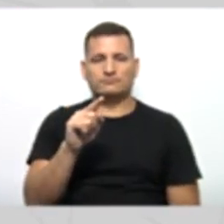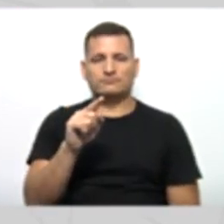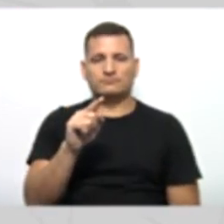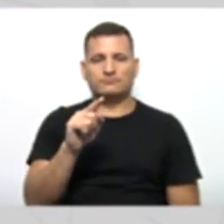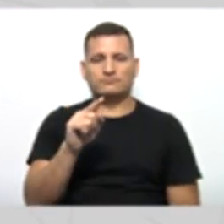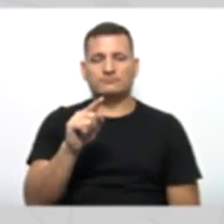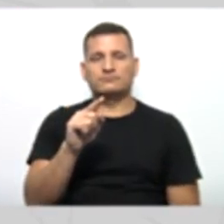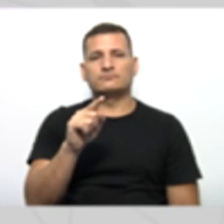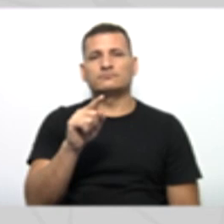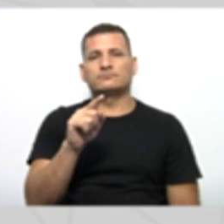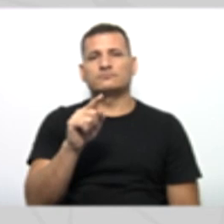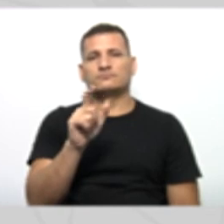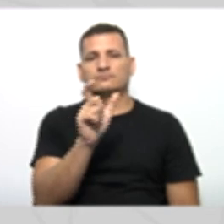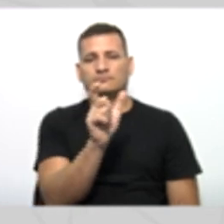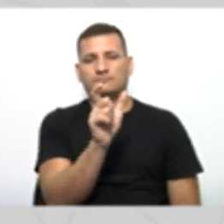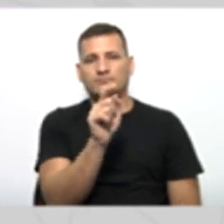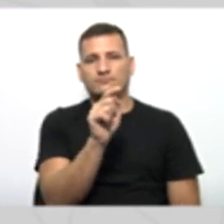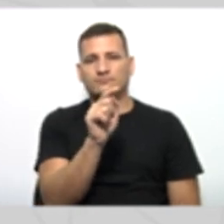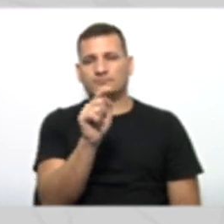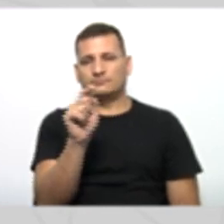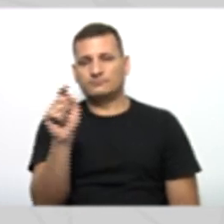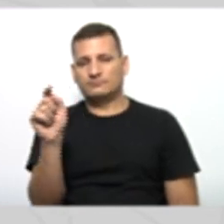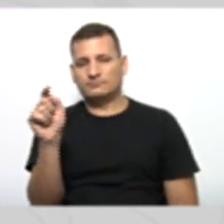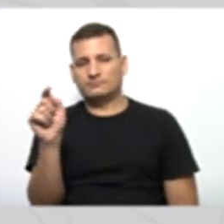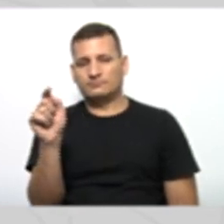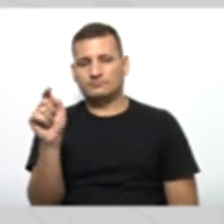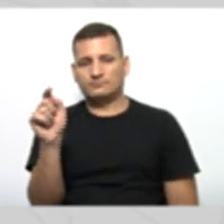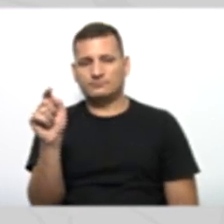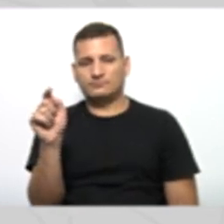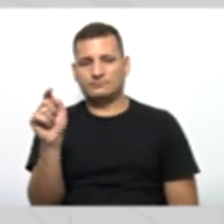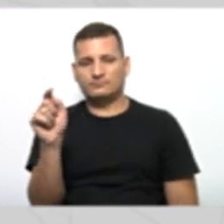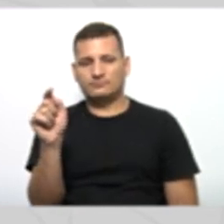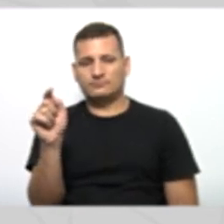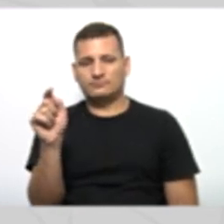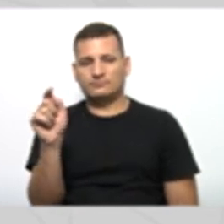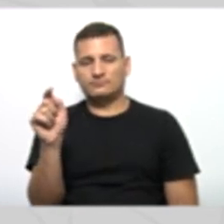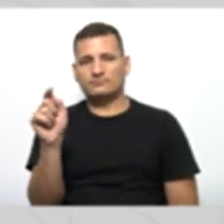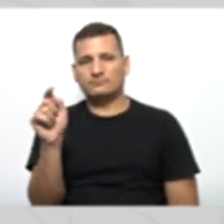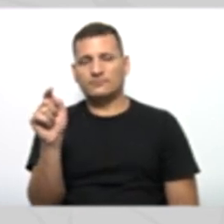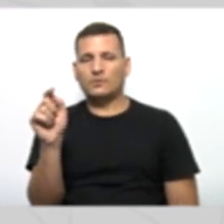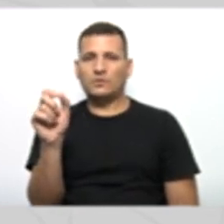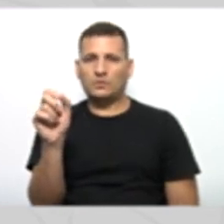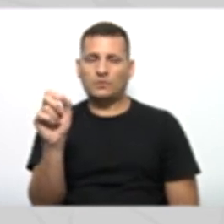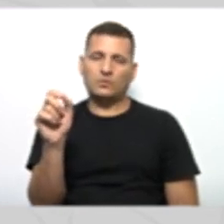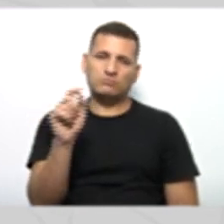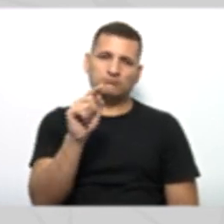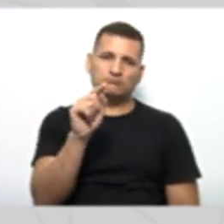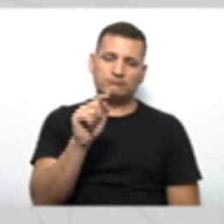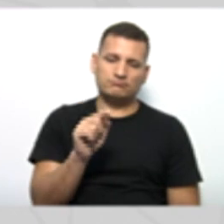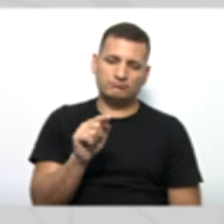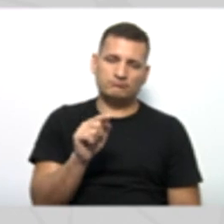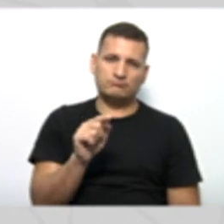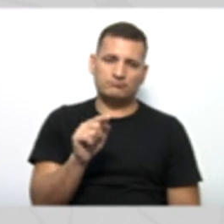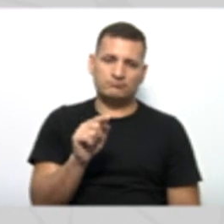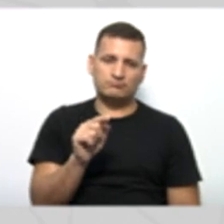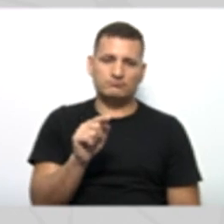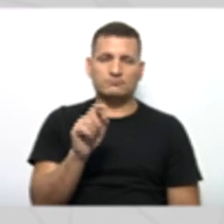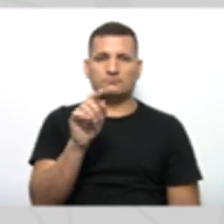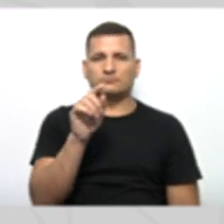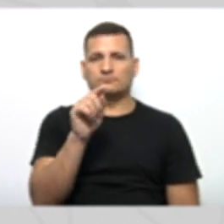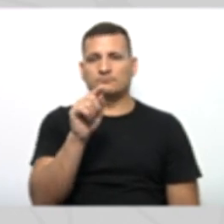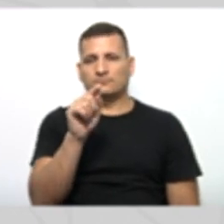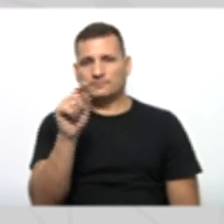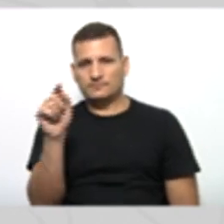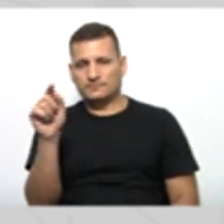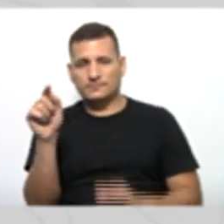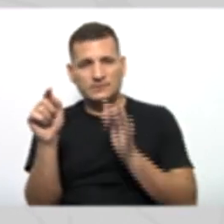verifica cadastro, ele vai o quê? Verificar cardápio. Por que verificar cadastro? Que se ele não